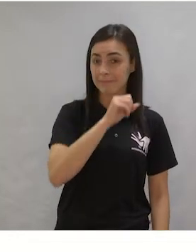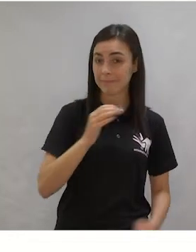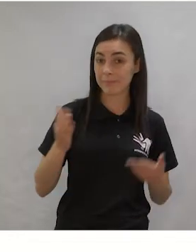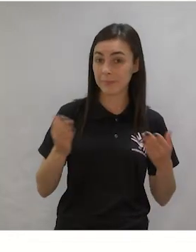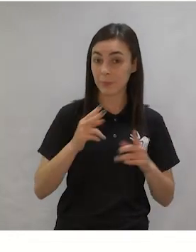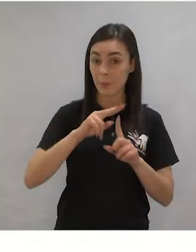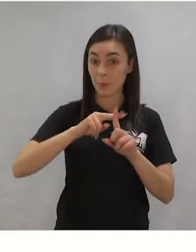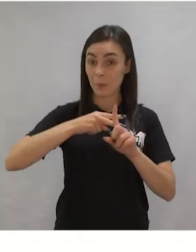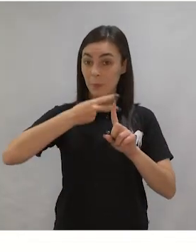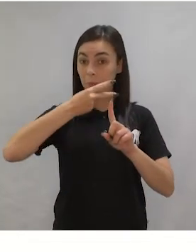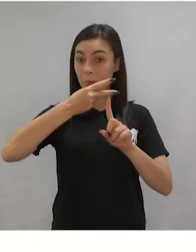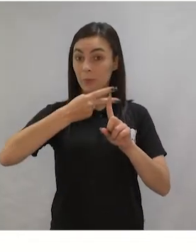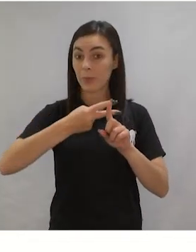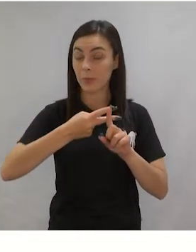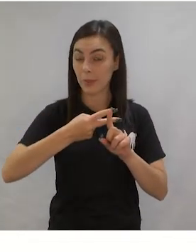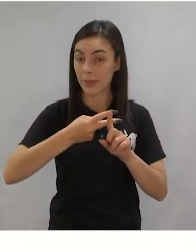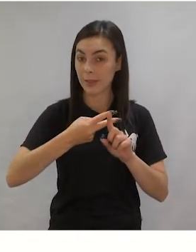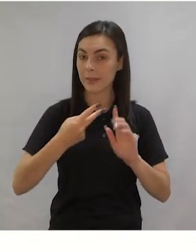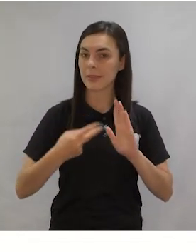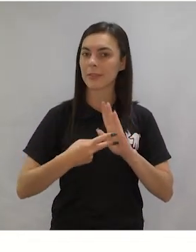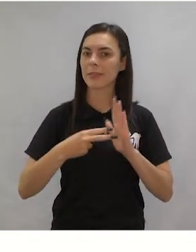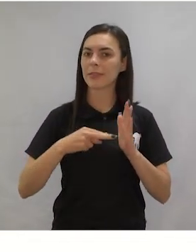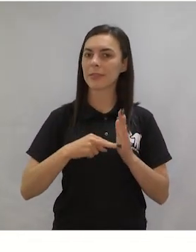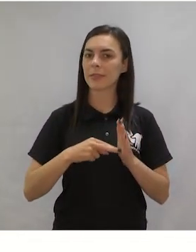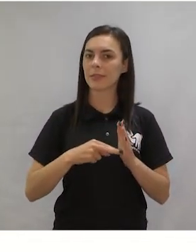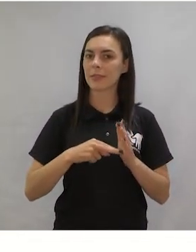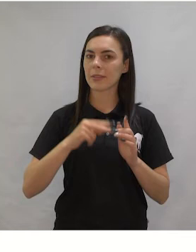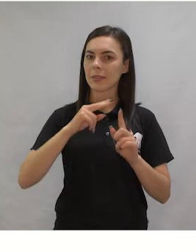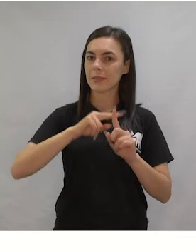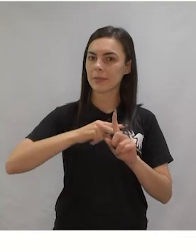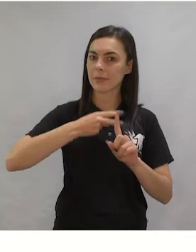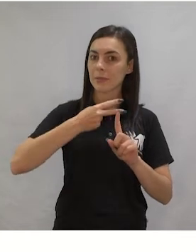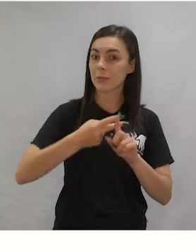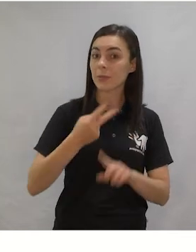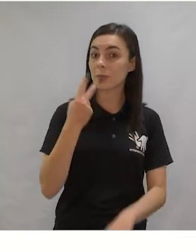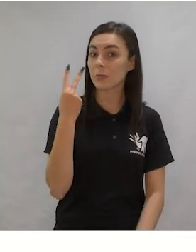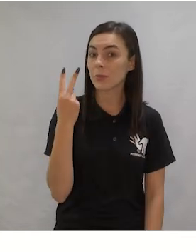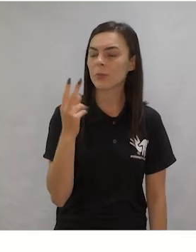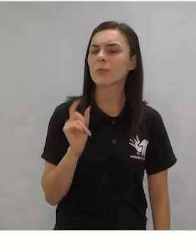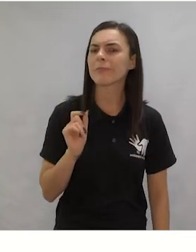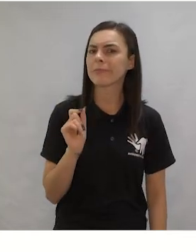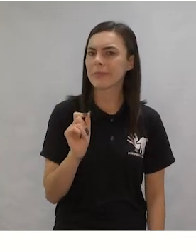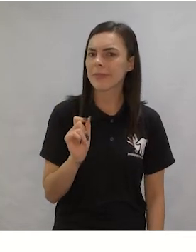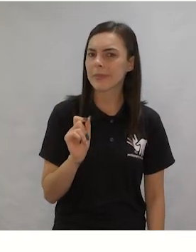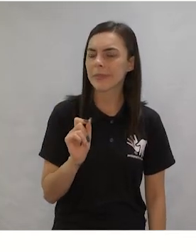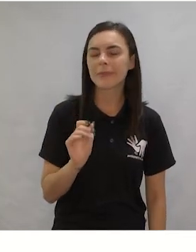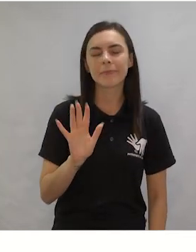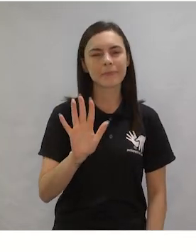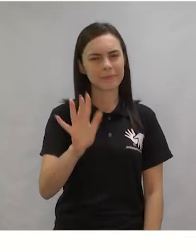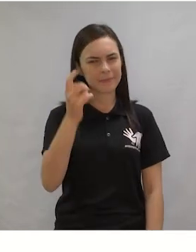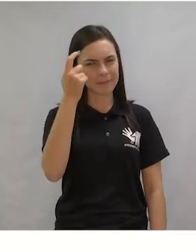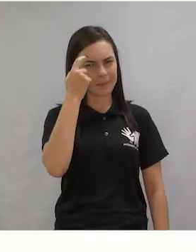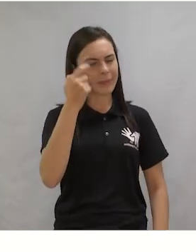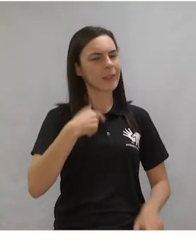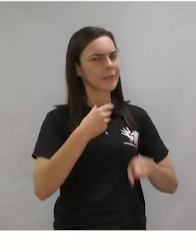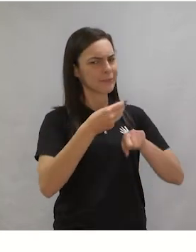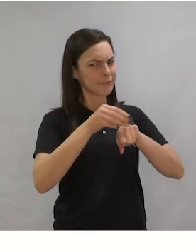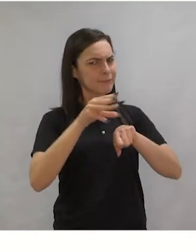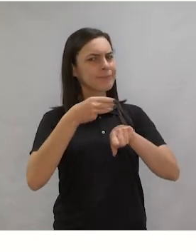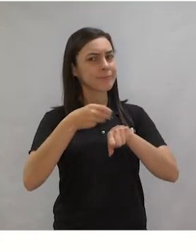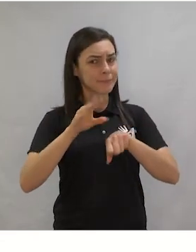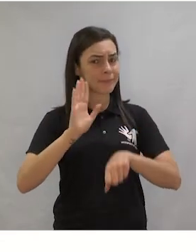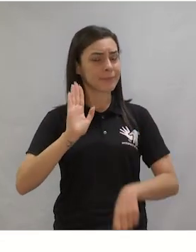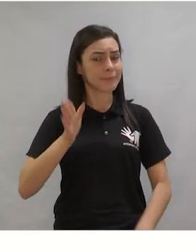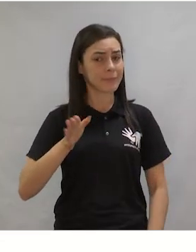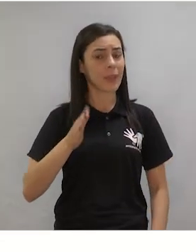aprendemos. Dobro significa duas... Ó, não vou adiantar para vocês. Vão pensando, já dei